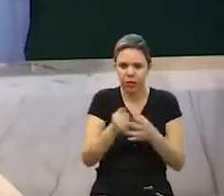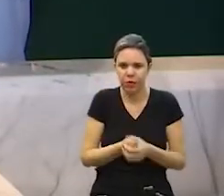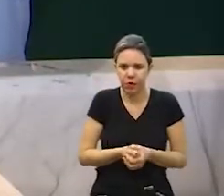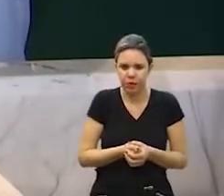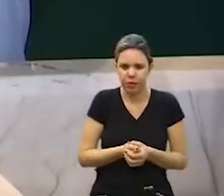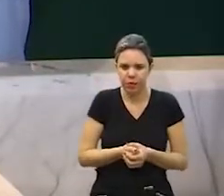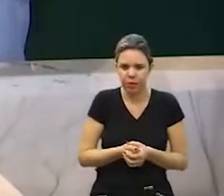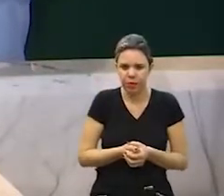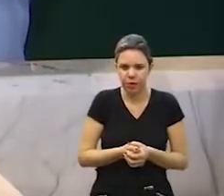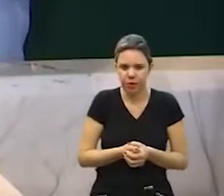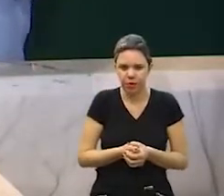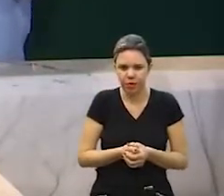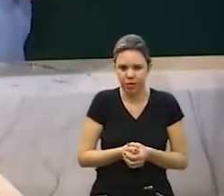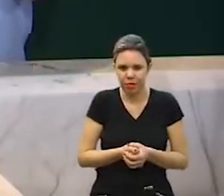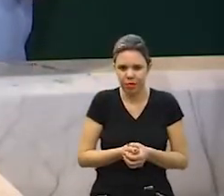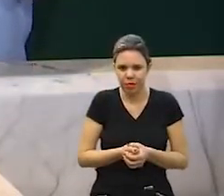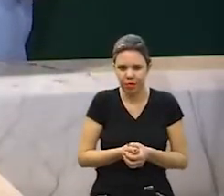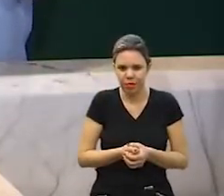coquetel.